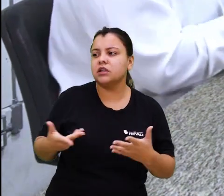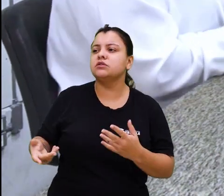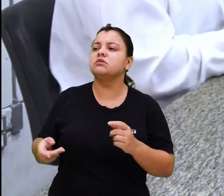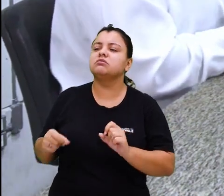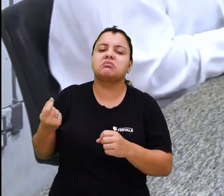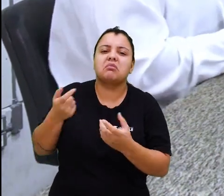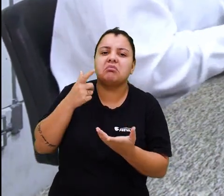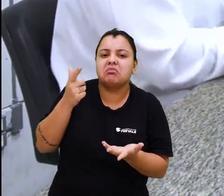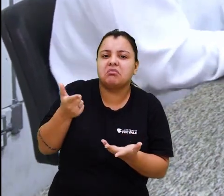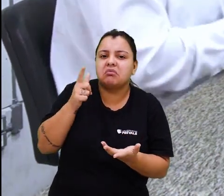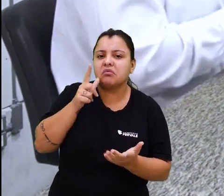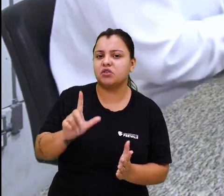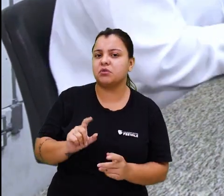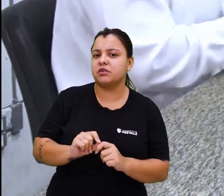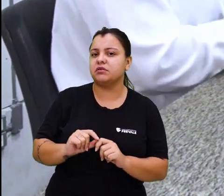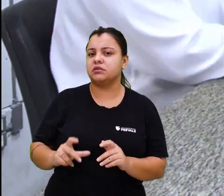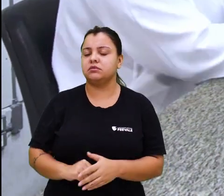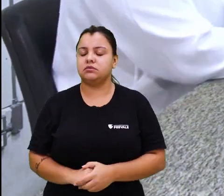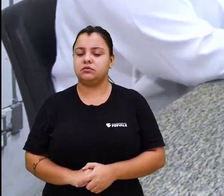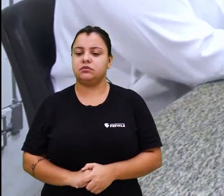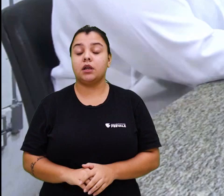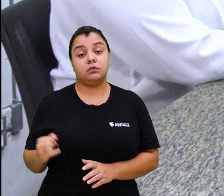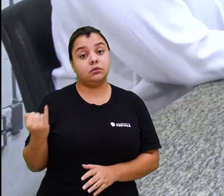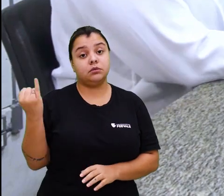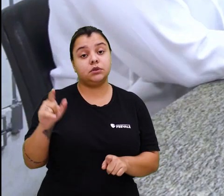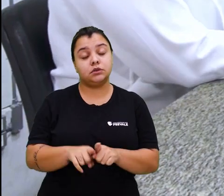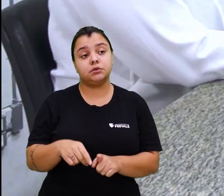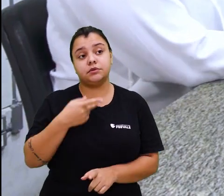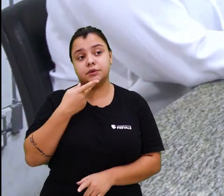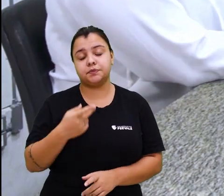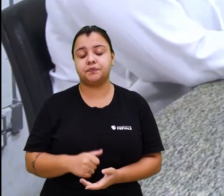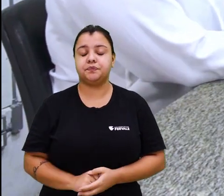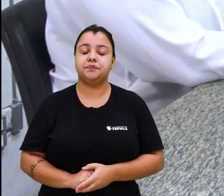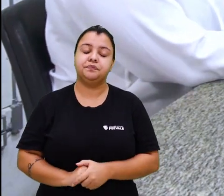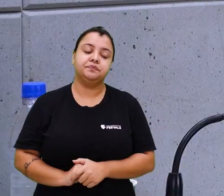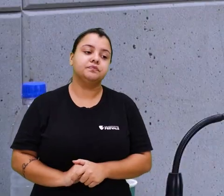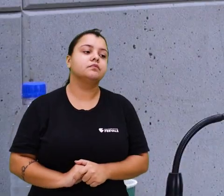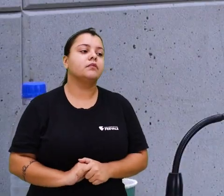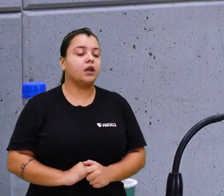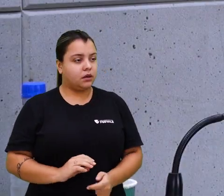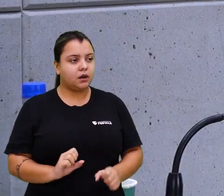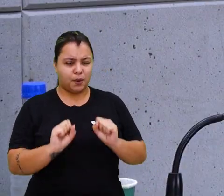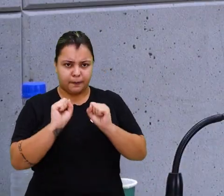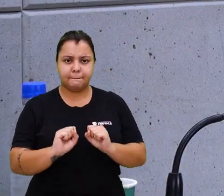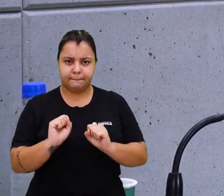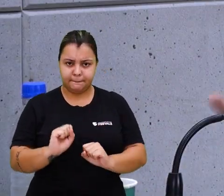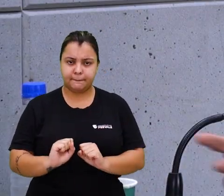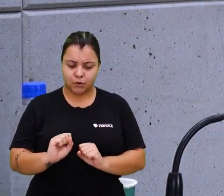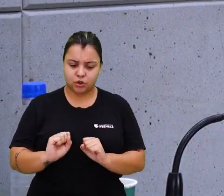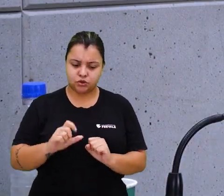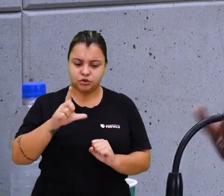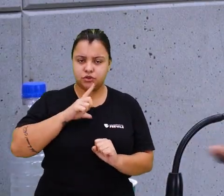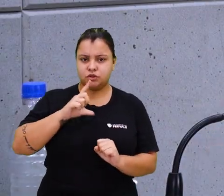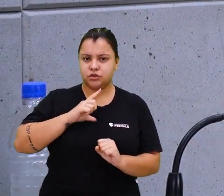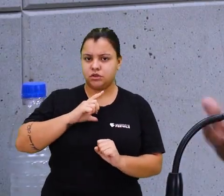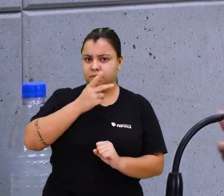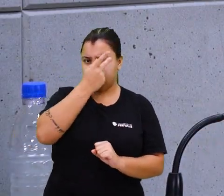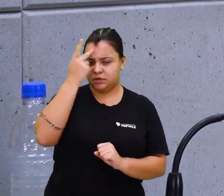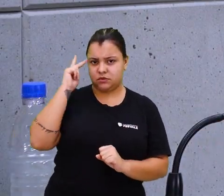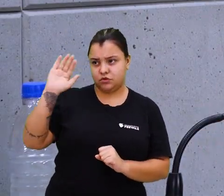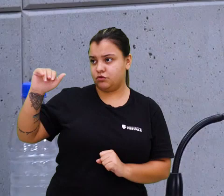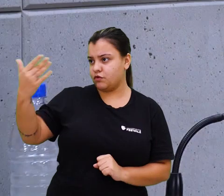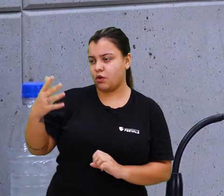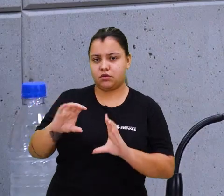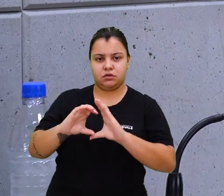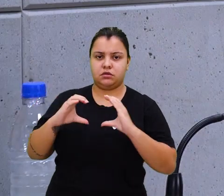que funciona isso né é importante também te falar sobre pode a gente pode ter membros externos da